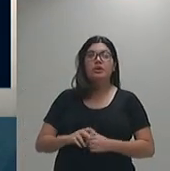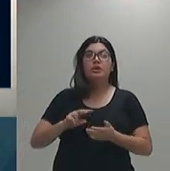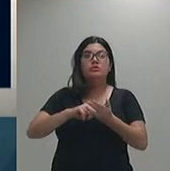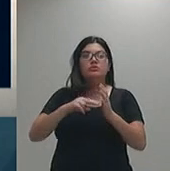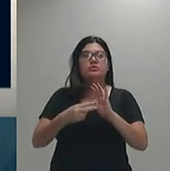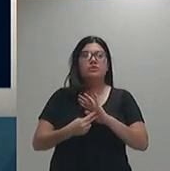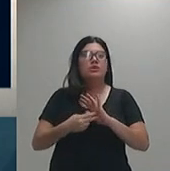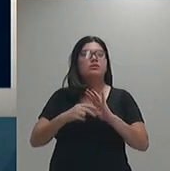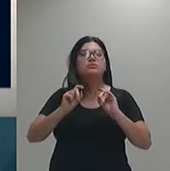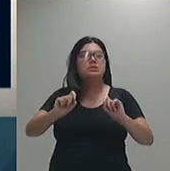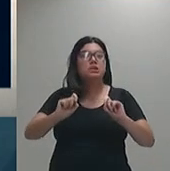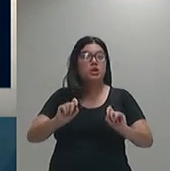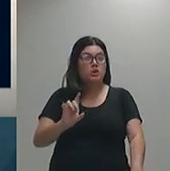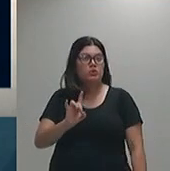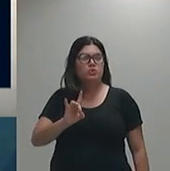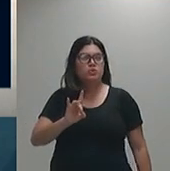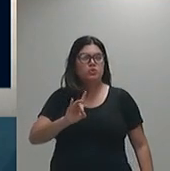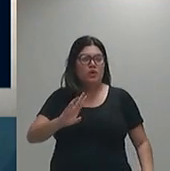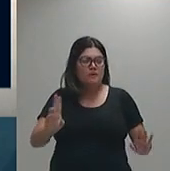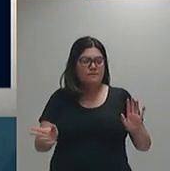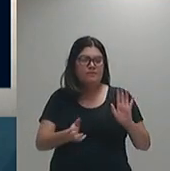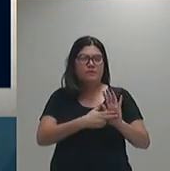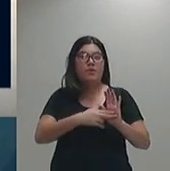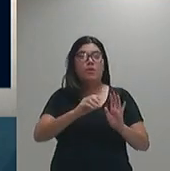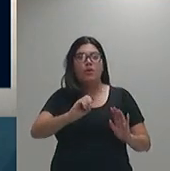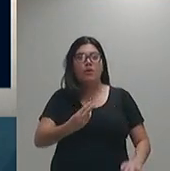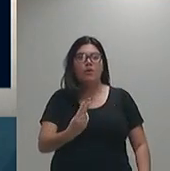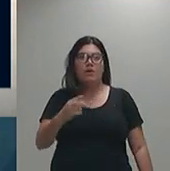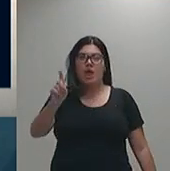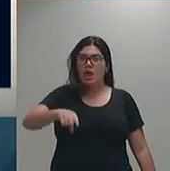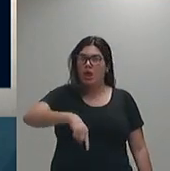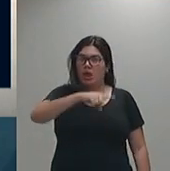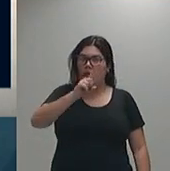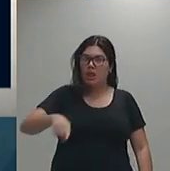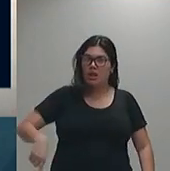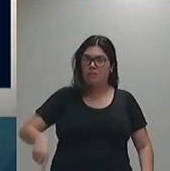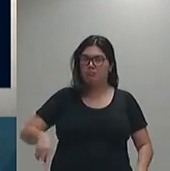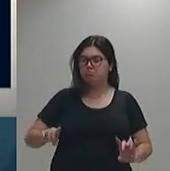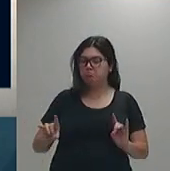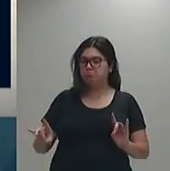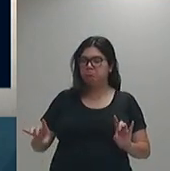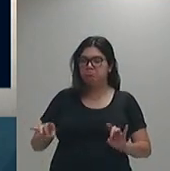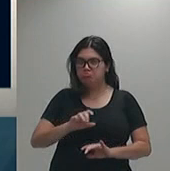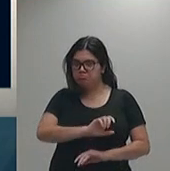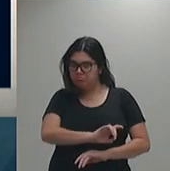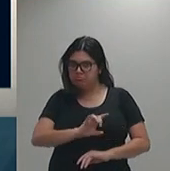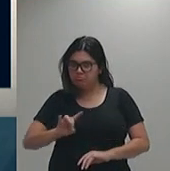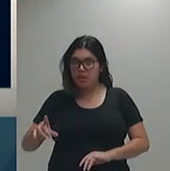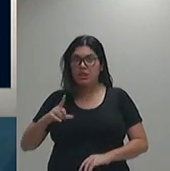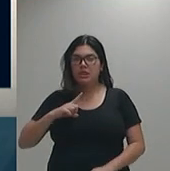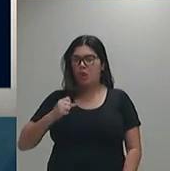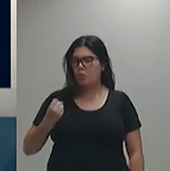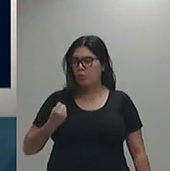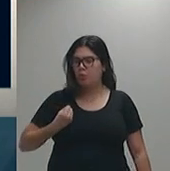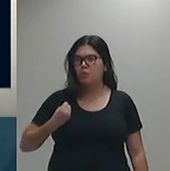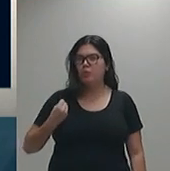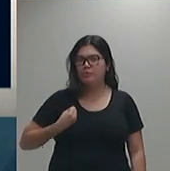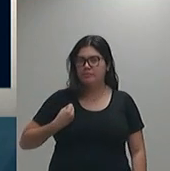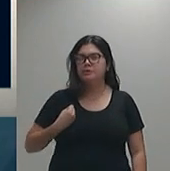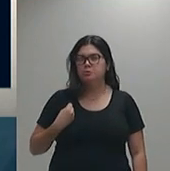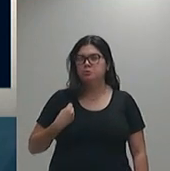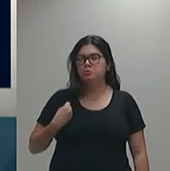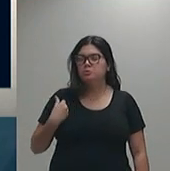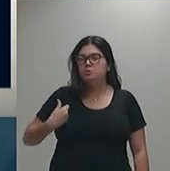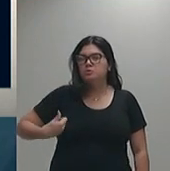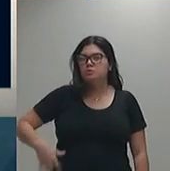relação ao cancelamento unilateral existe um número significativo